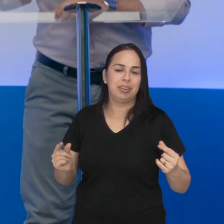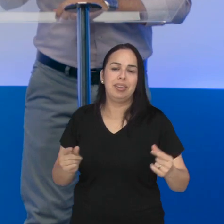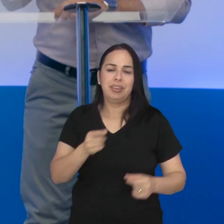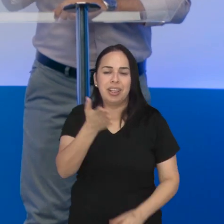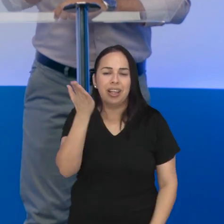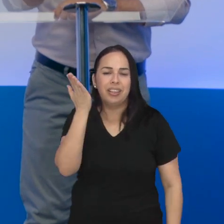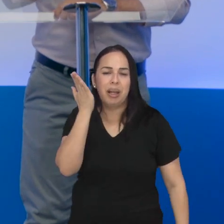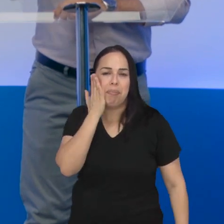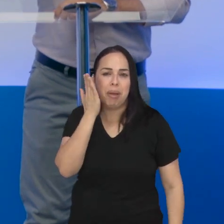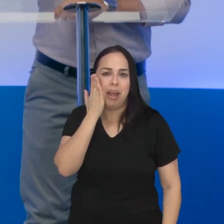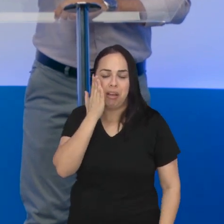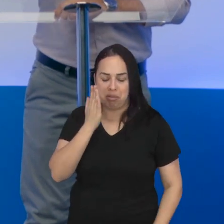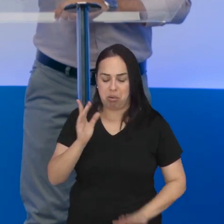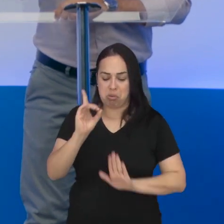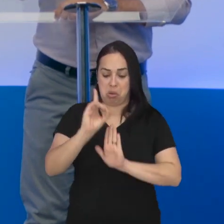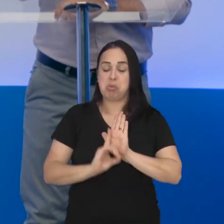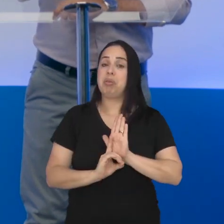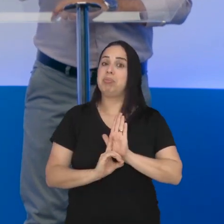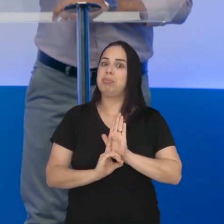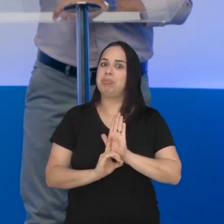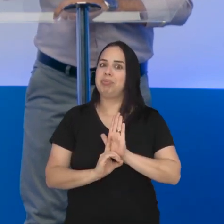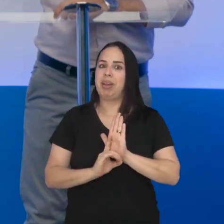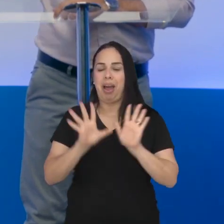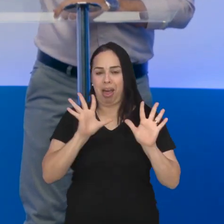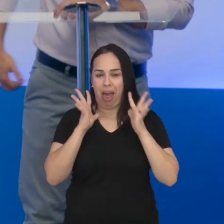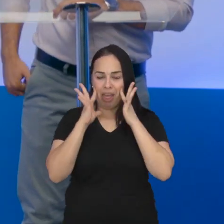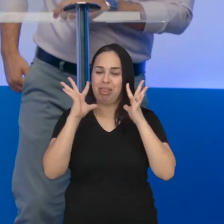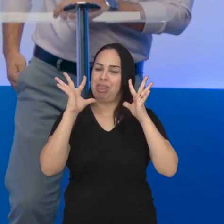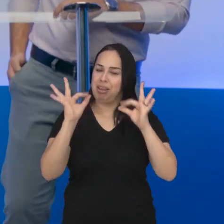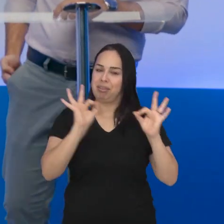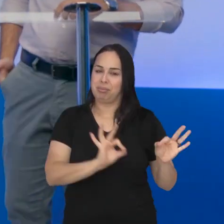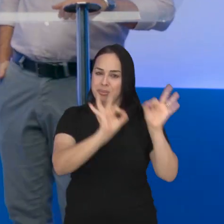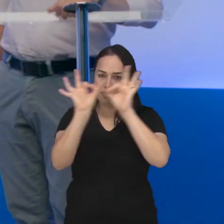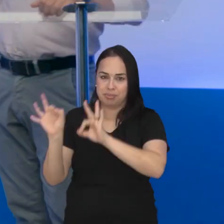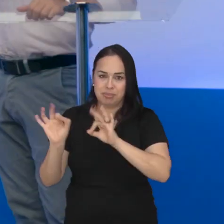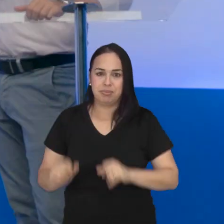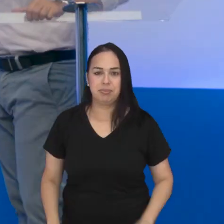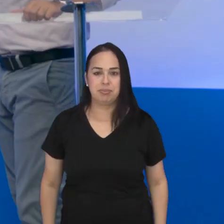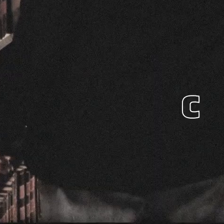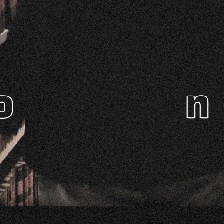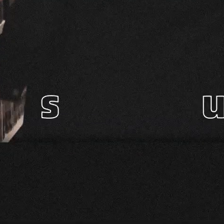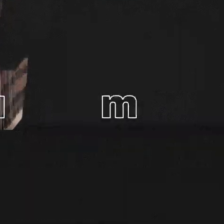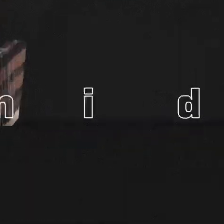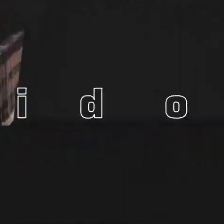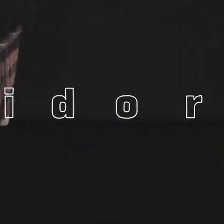E tá querendo fazer valer os seus direitos? Então é só acompanhar o nosso quadro de hoje.